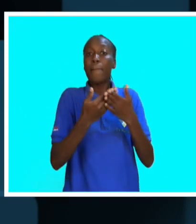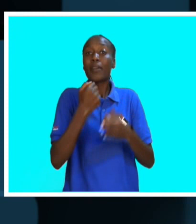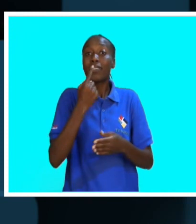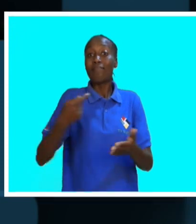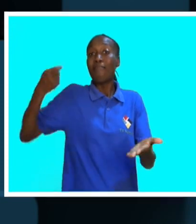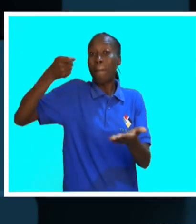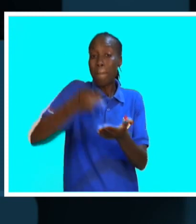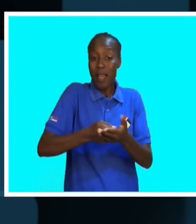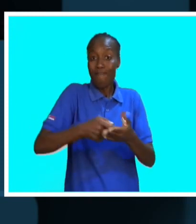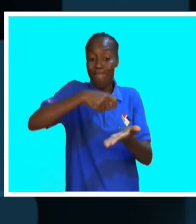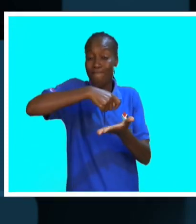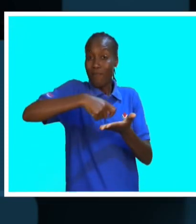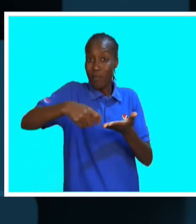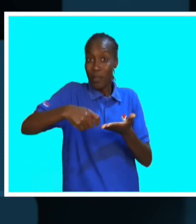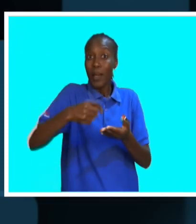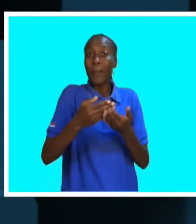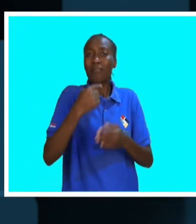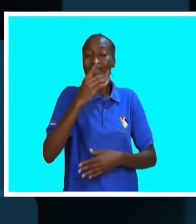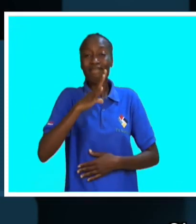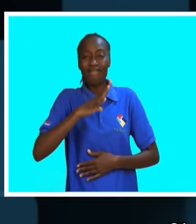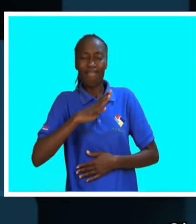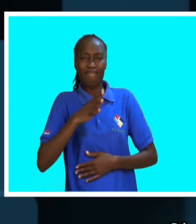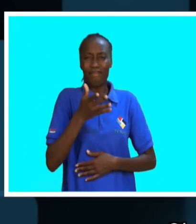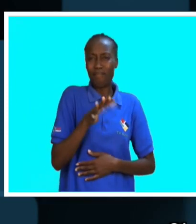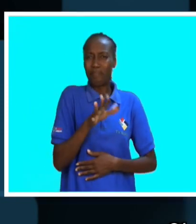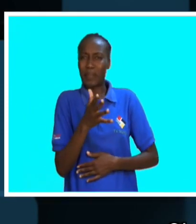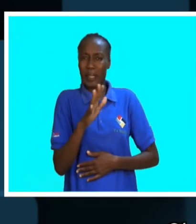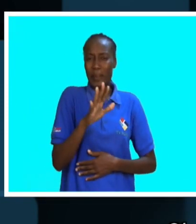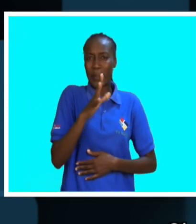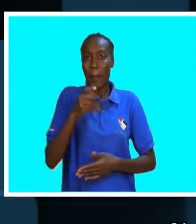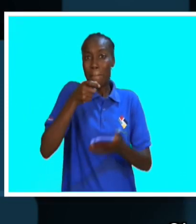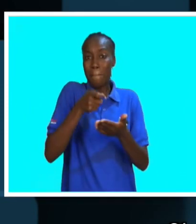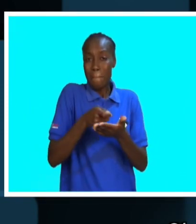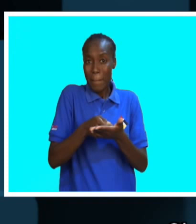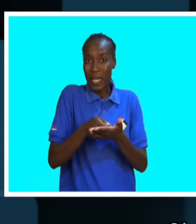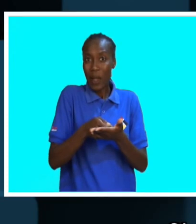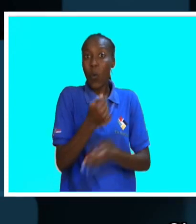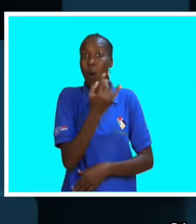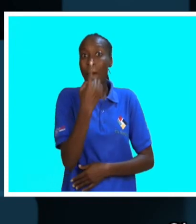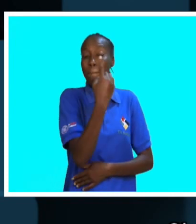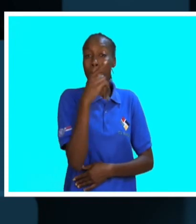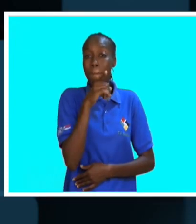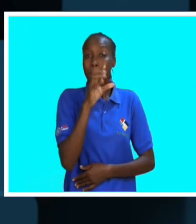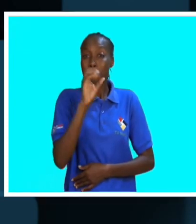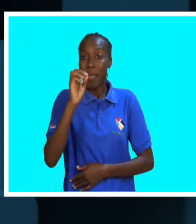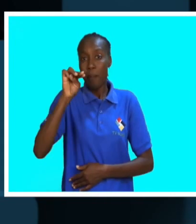questão da disponibilidade dos protetores solares. Só para ter uma ideia, o protetor solar mais ou menos 500